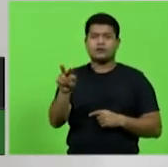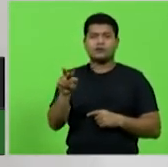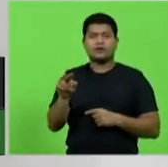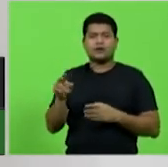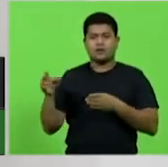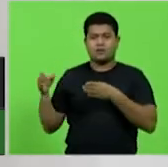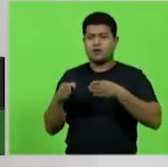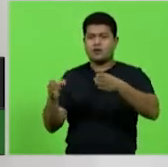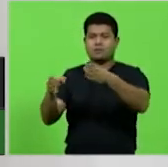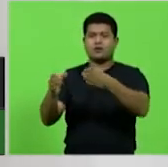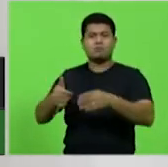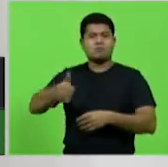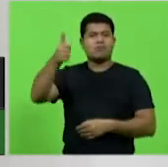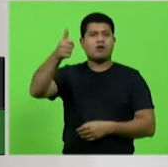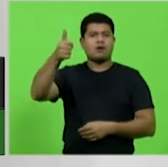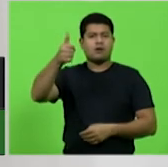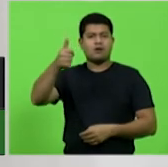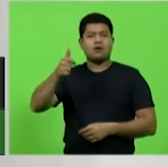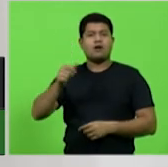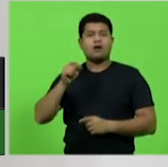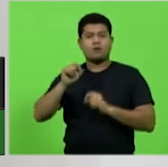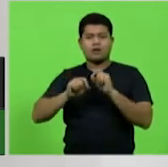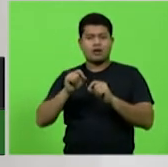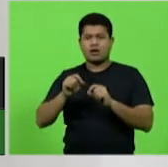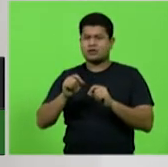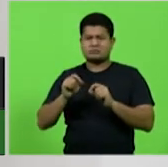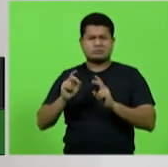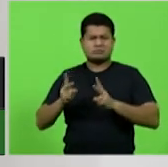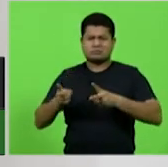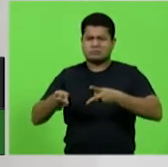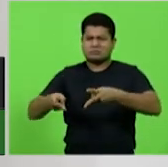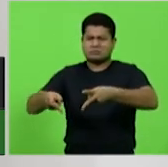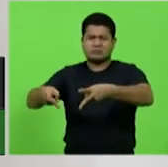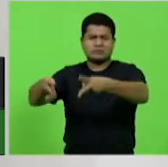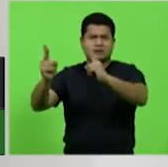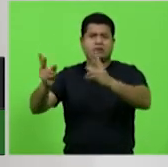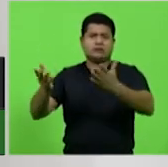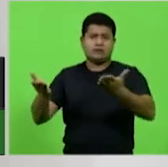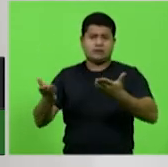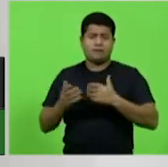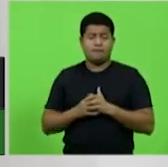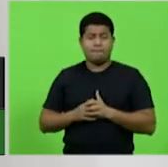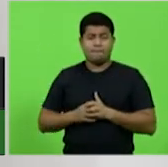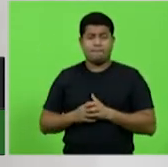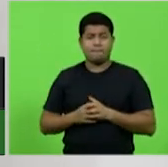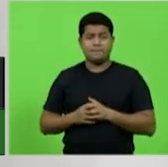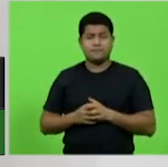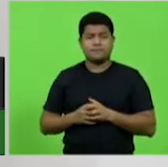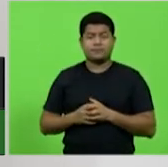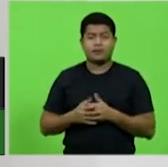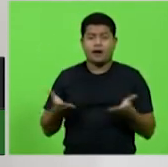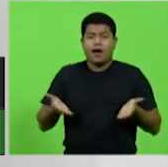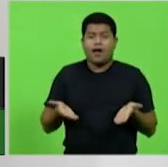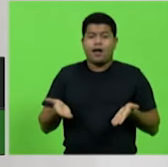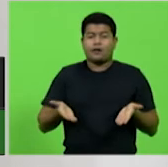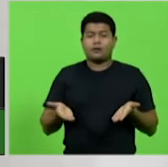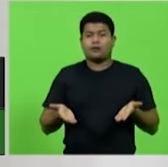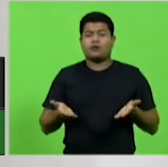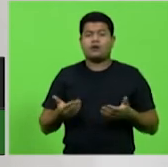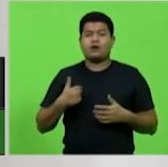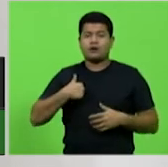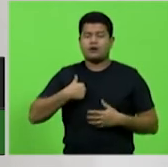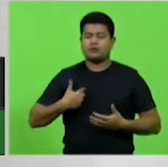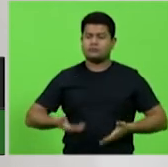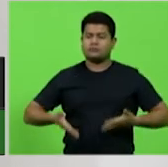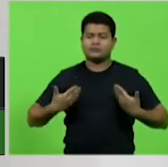bem são infindáveis. Agora, meus amigos, com o coração leve em paz, de